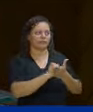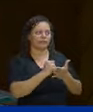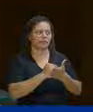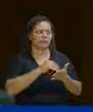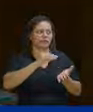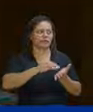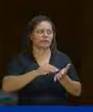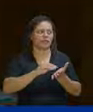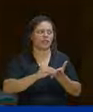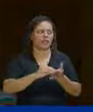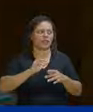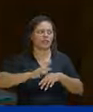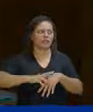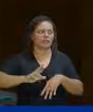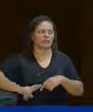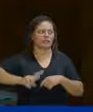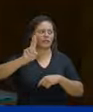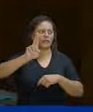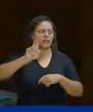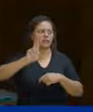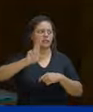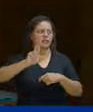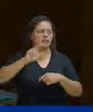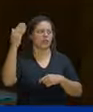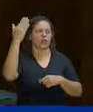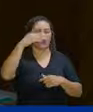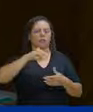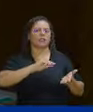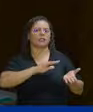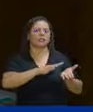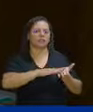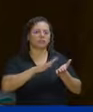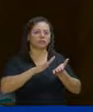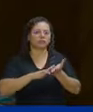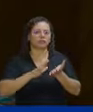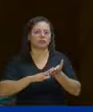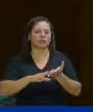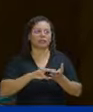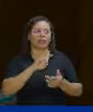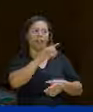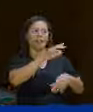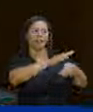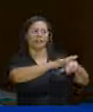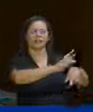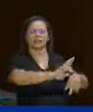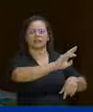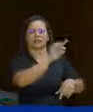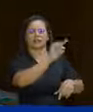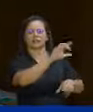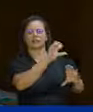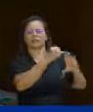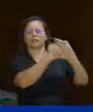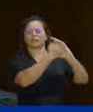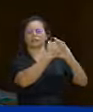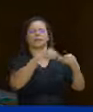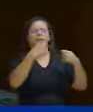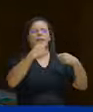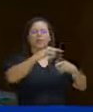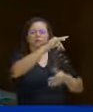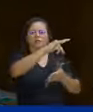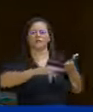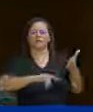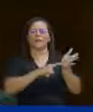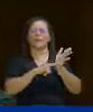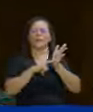A responsabilidade pela comprovação das despesas recai sobre o partido político, que deve apresentar documentos